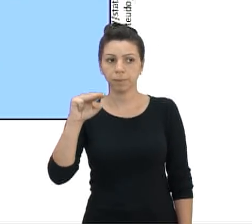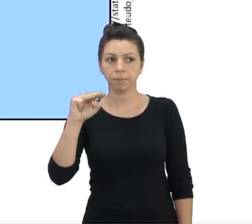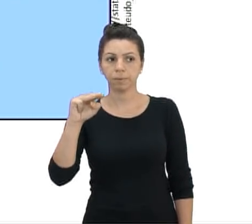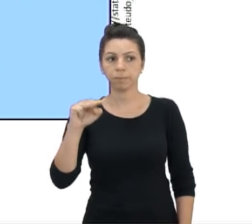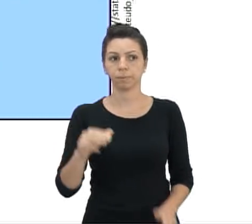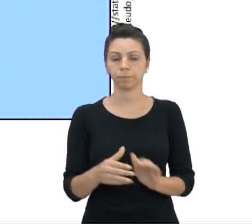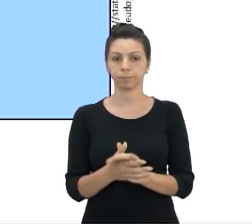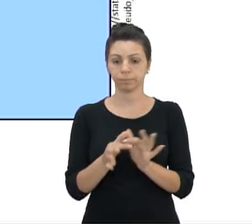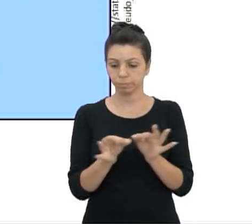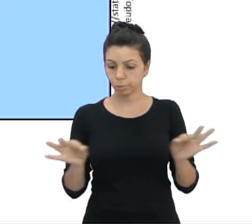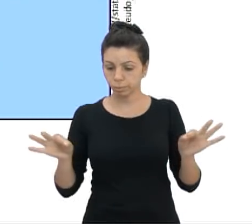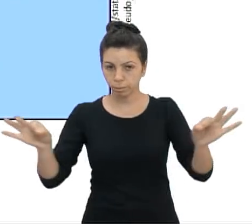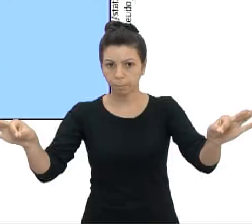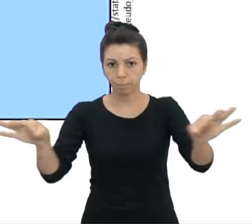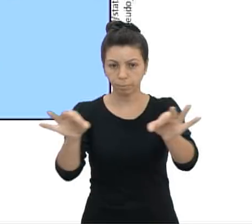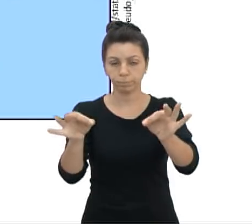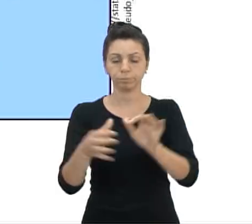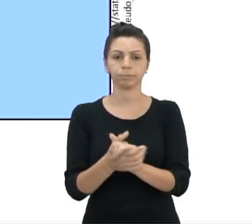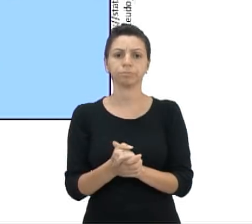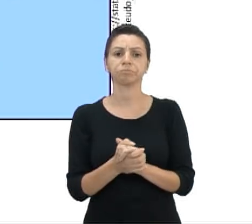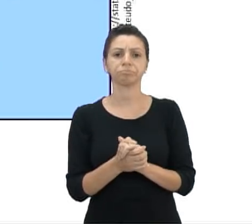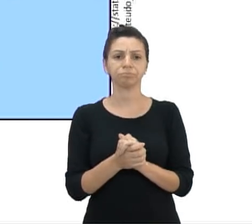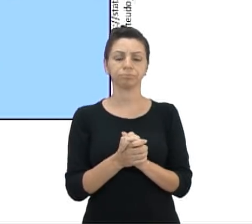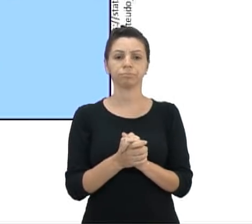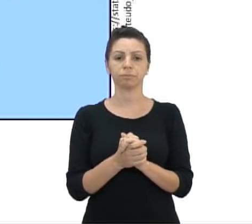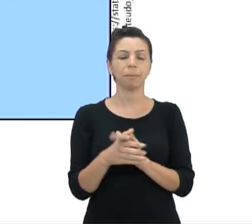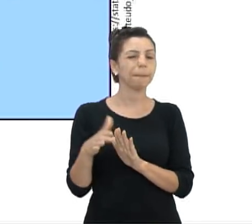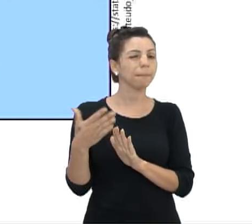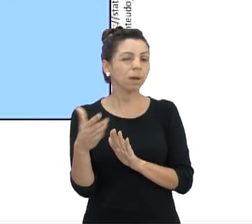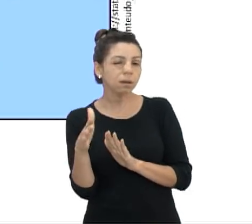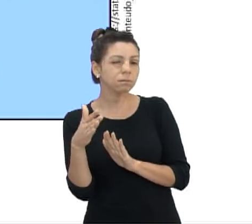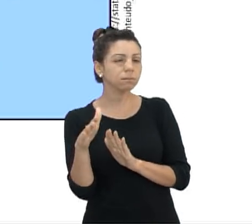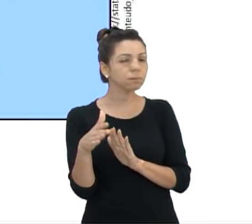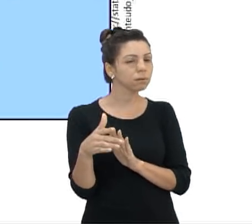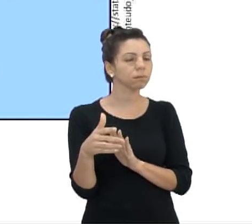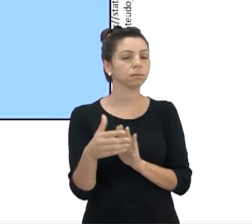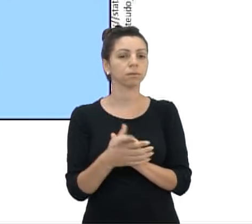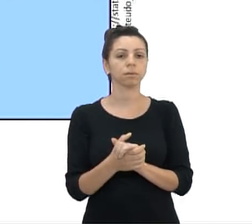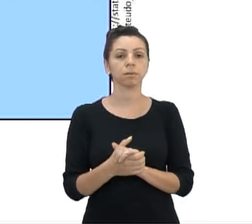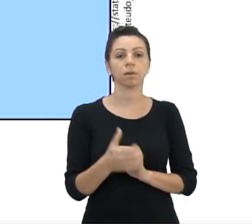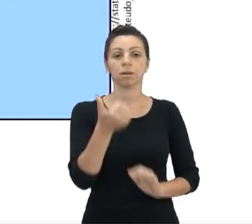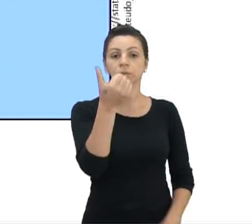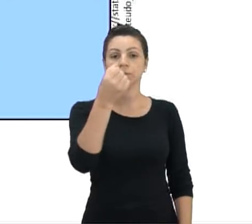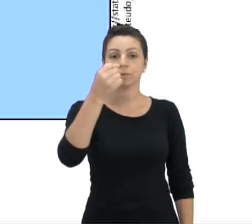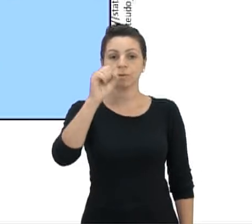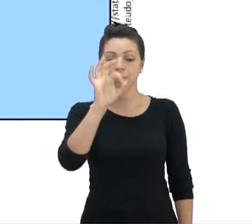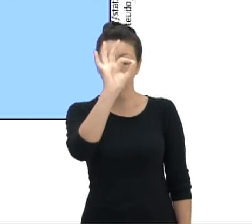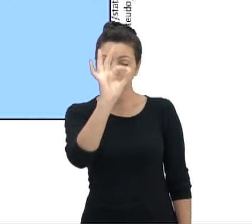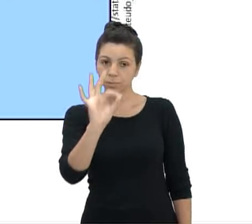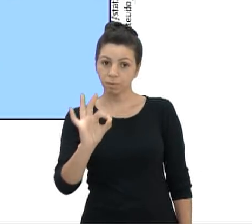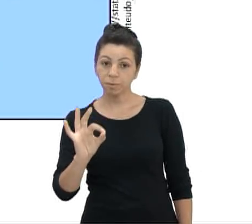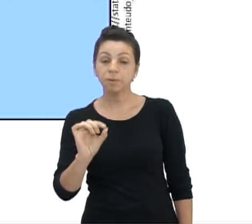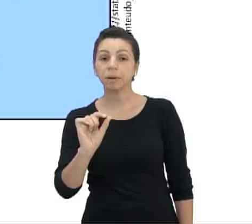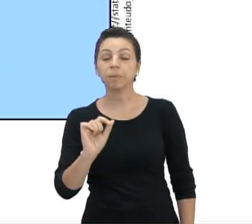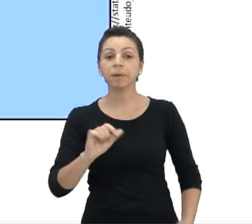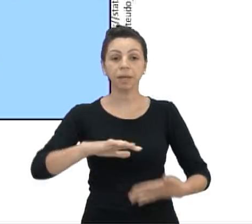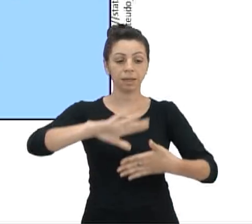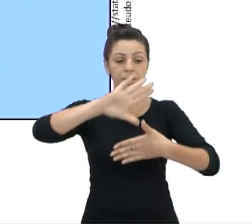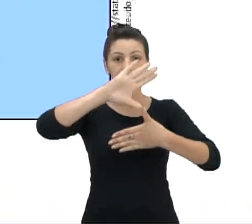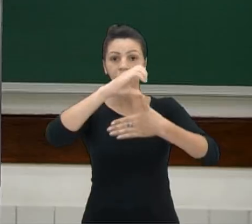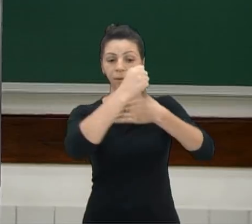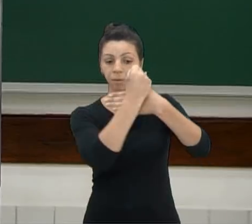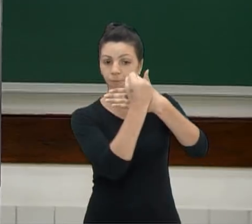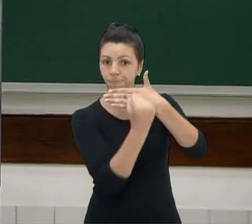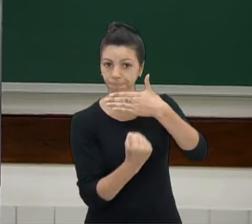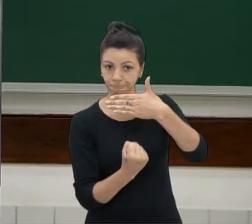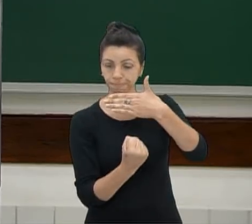3.351.055 km², o que corresponde a aproximadamente 18% do território sul-americano. Então,